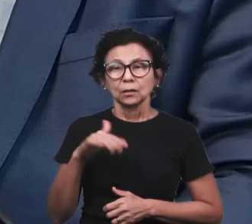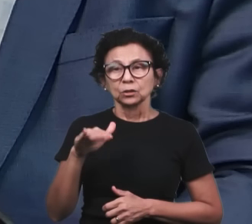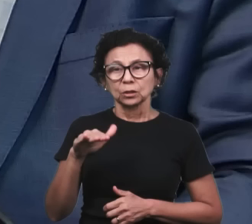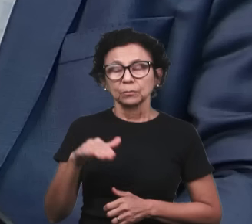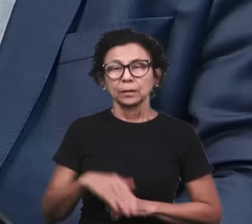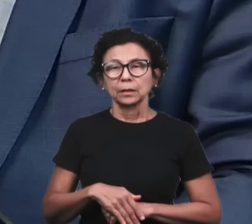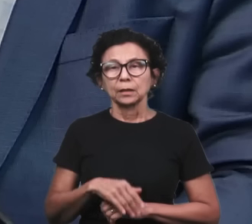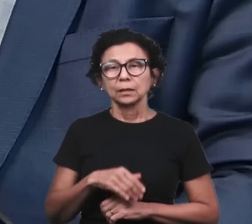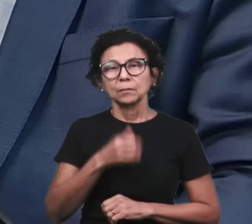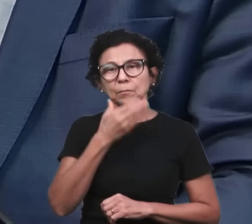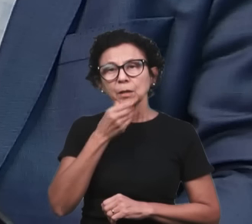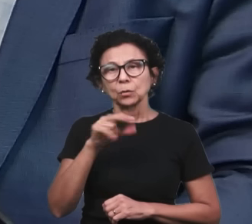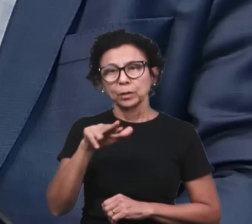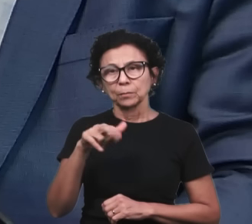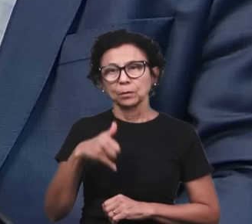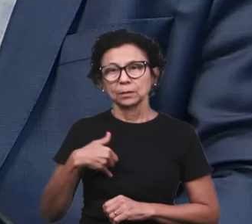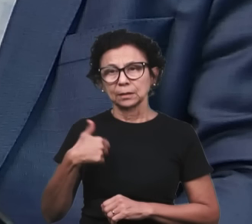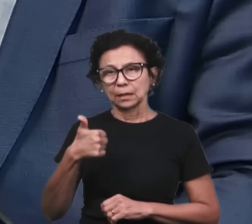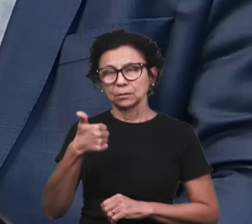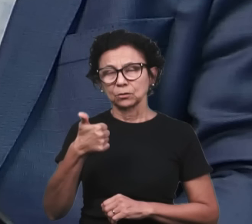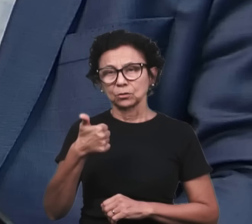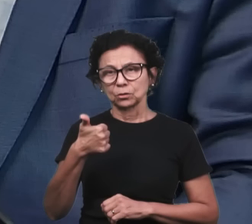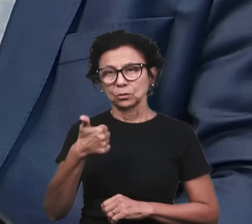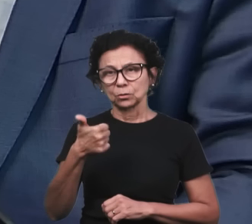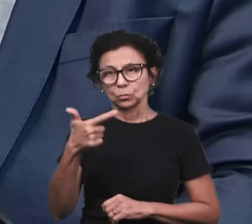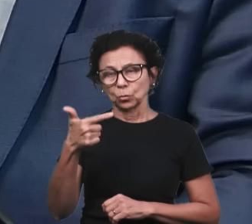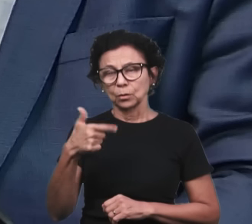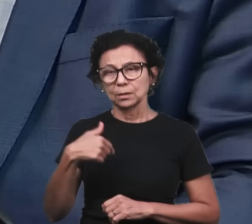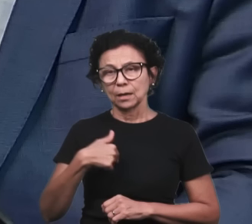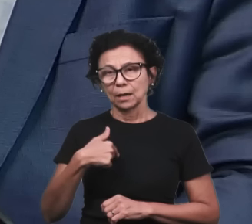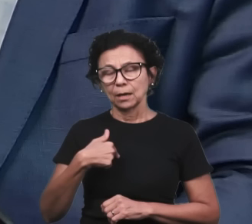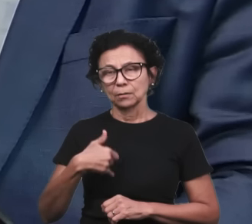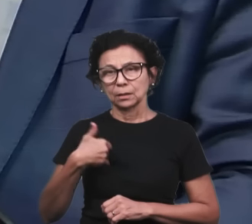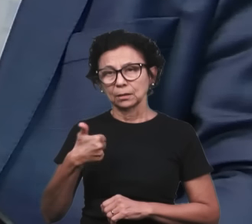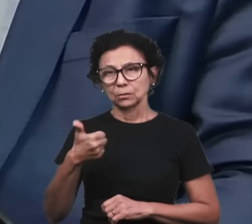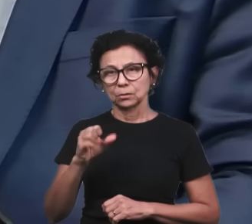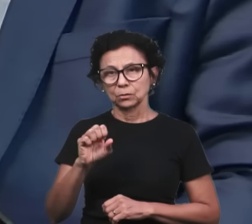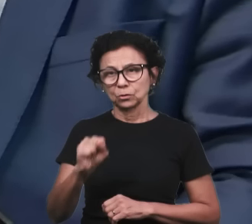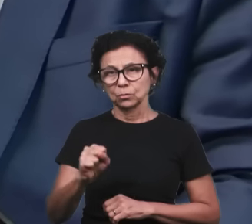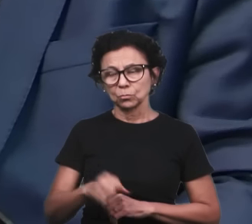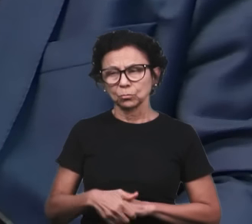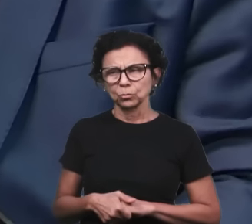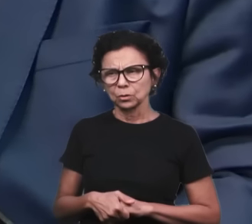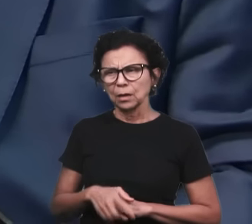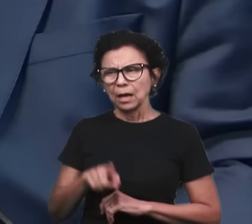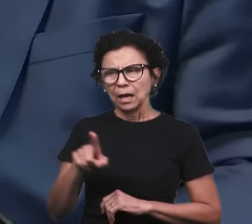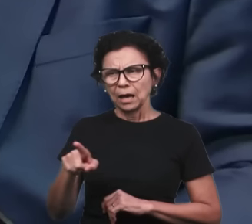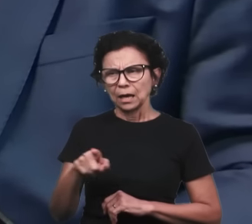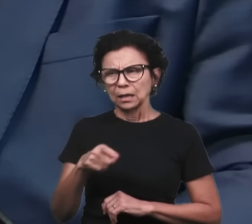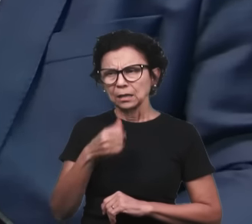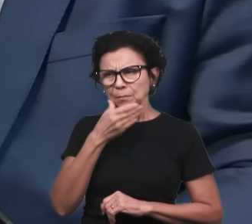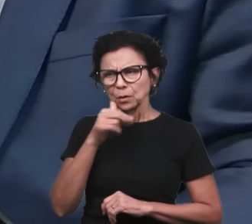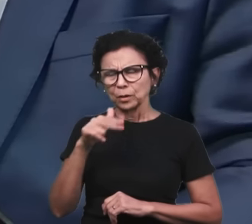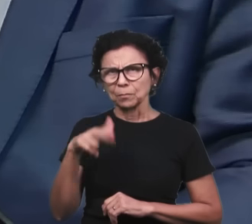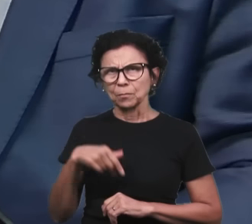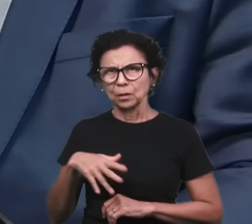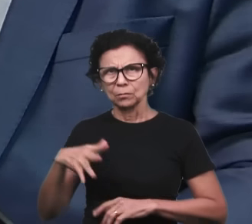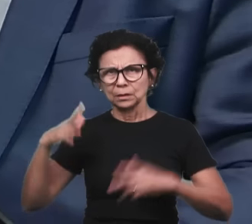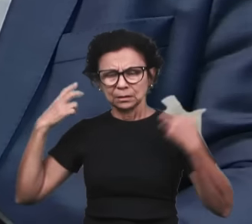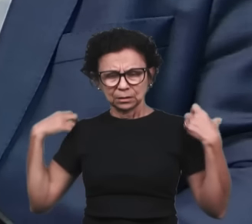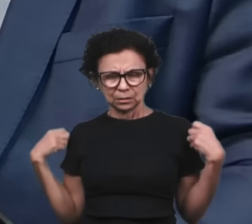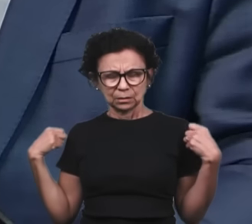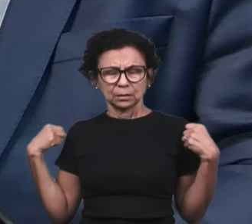12 anos, eu tinha 18 anos na época. E meu irmão não levou blusa de frio. E chegou lá, eu dei minha blusa